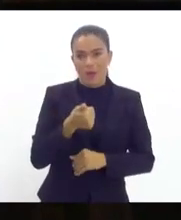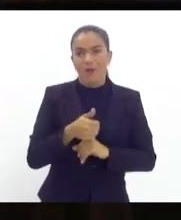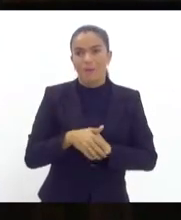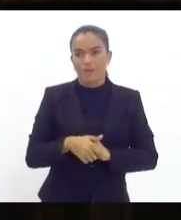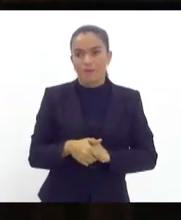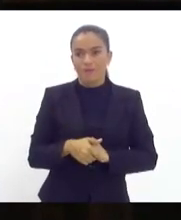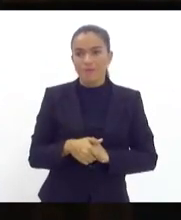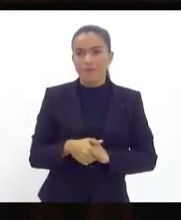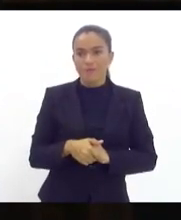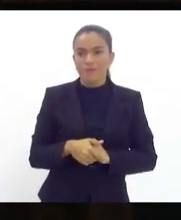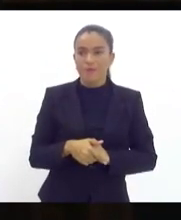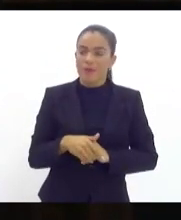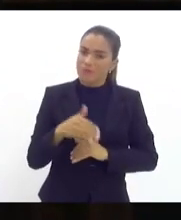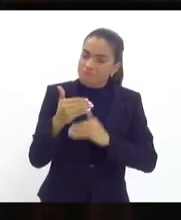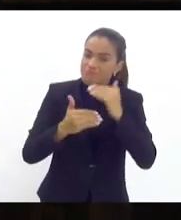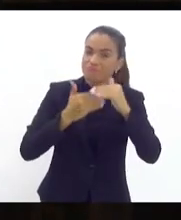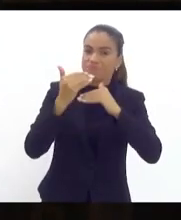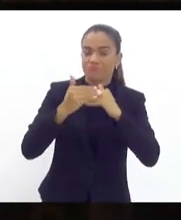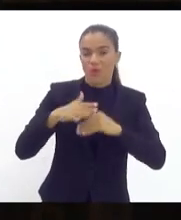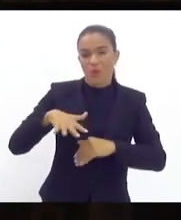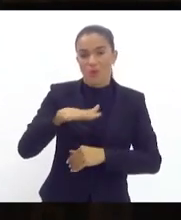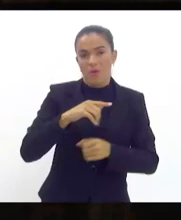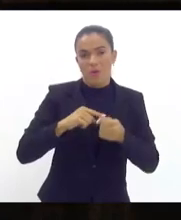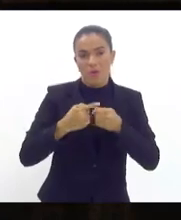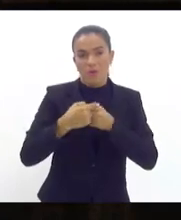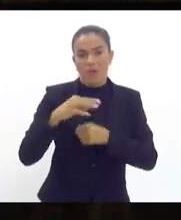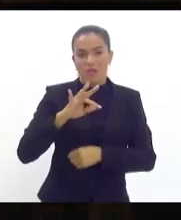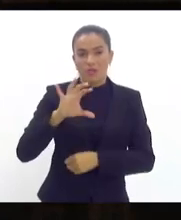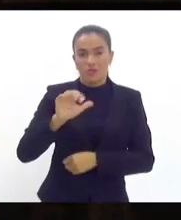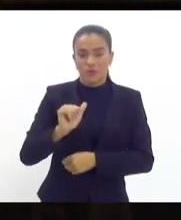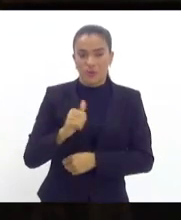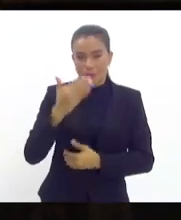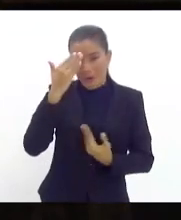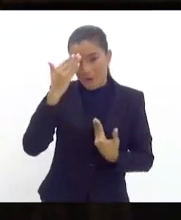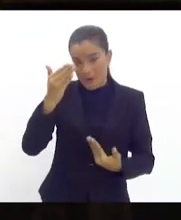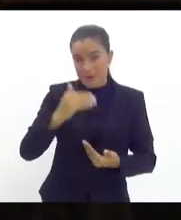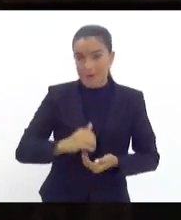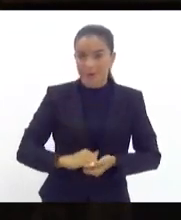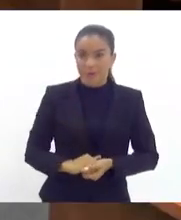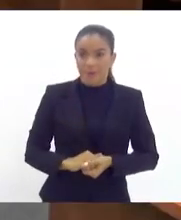a melhorar cada vez mais do bairro da Tijuca Muito obrigado